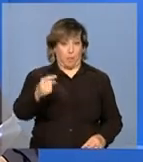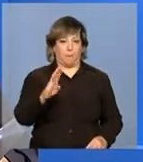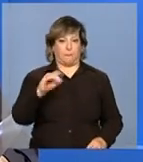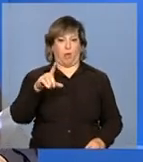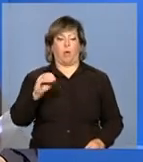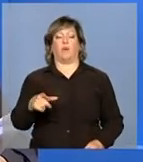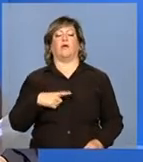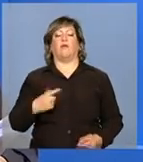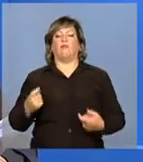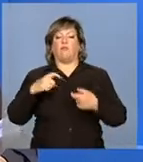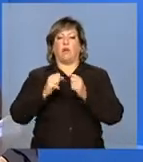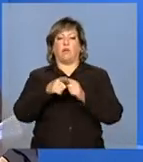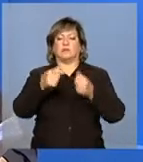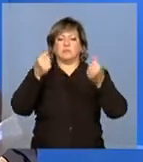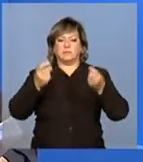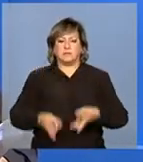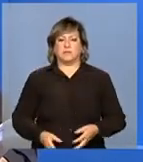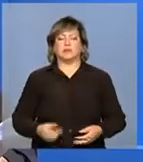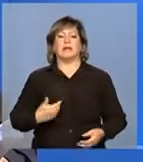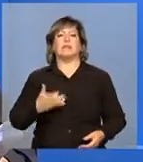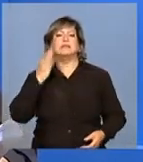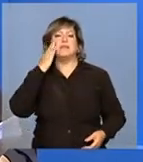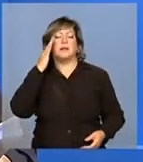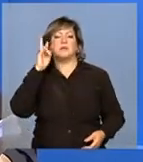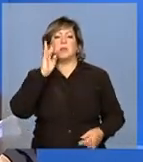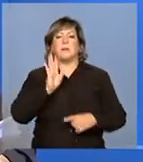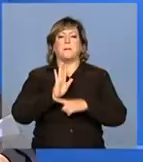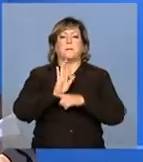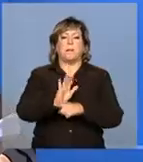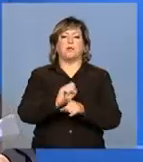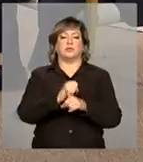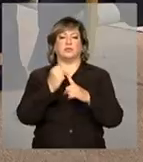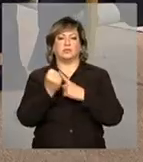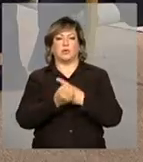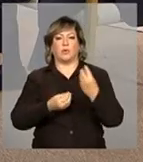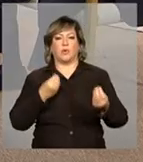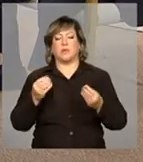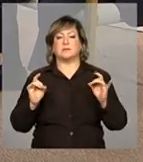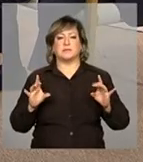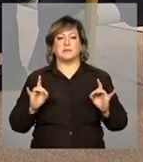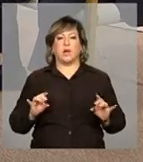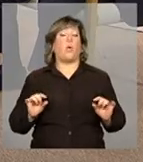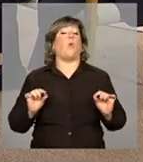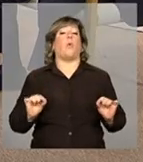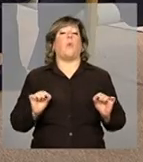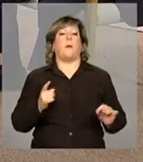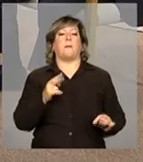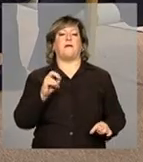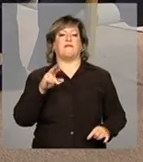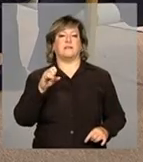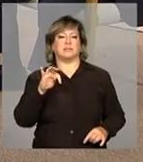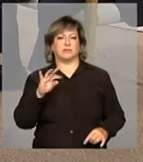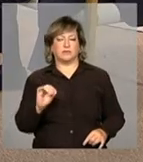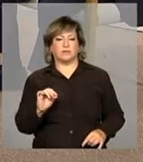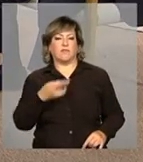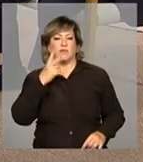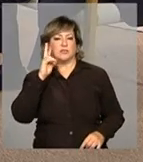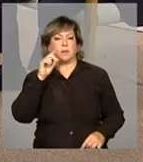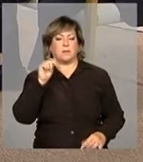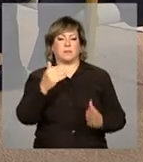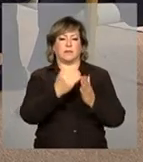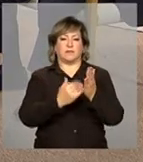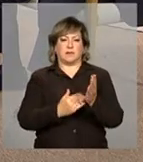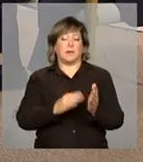voltar com você eu quero saber em relação à proteção social especial que o quê que foi previsto tá sobre